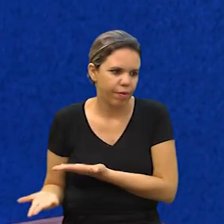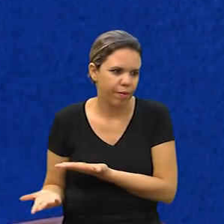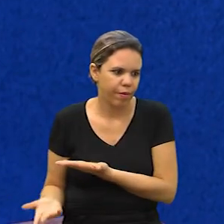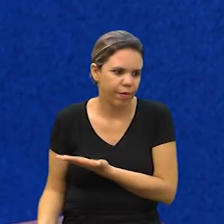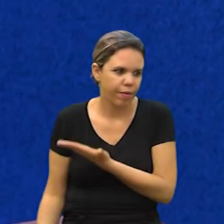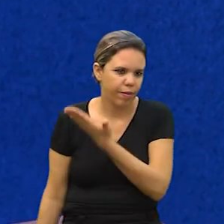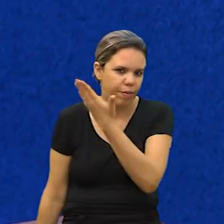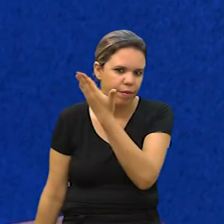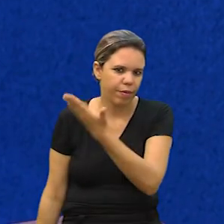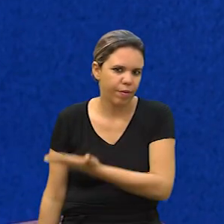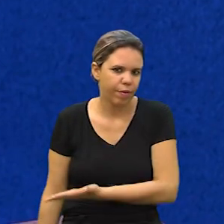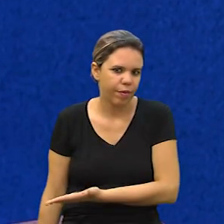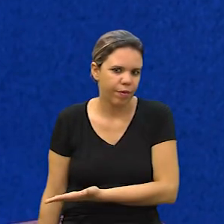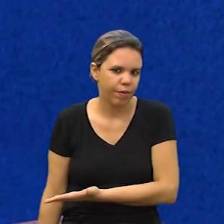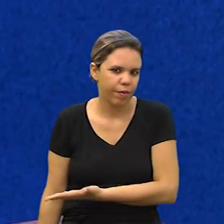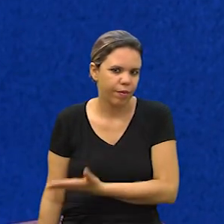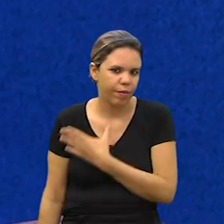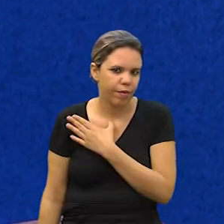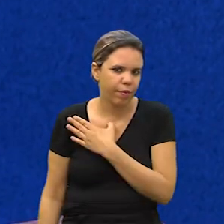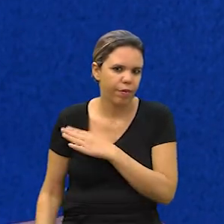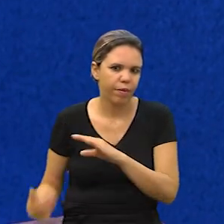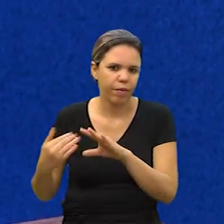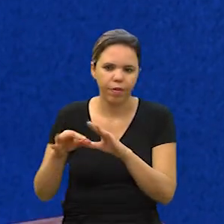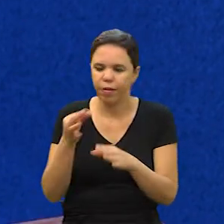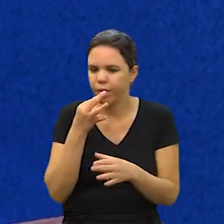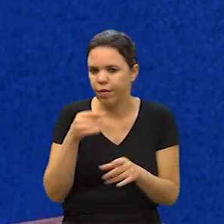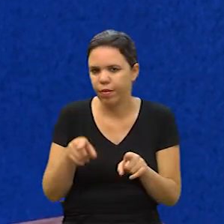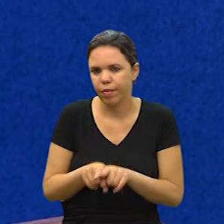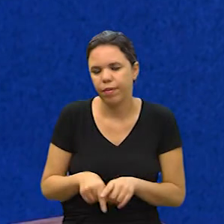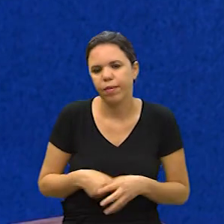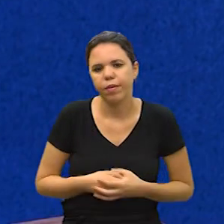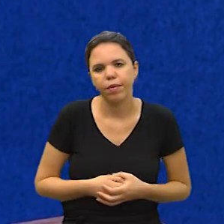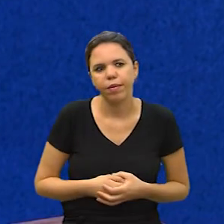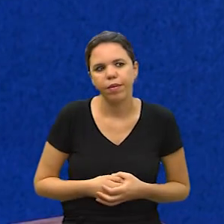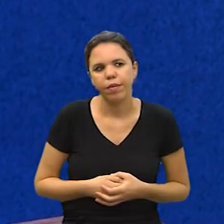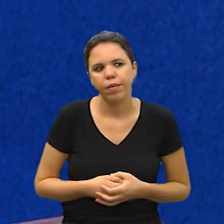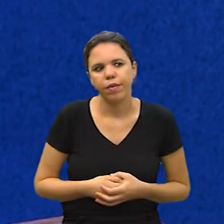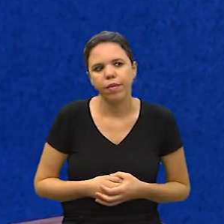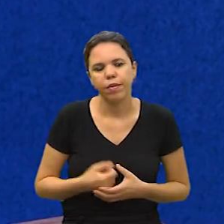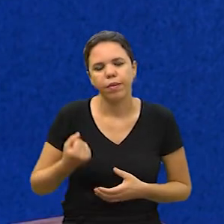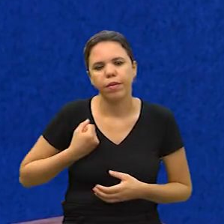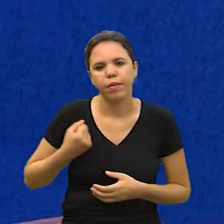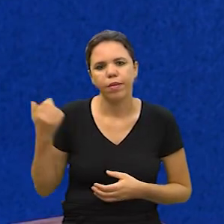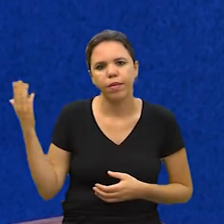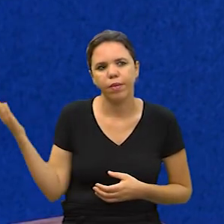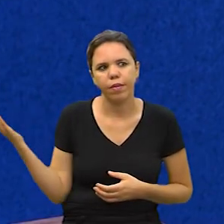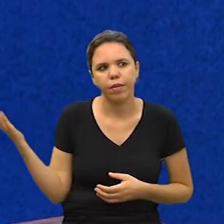endereço aparece aí no seu vídeo. Mande sugestões aqui também pra gente. 19